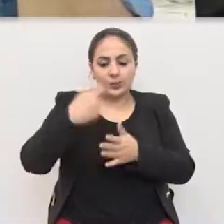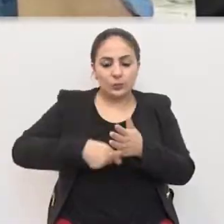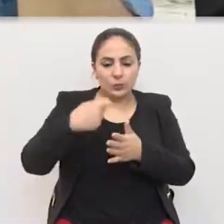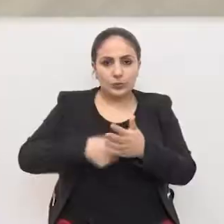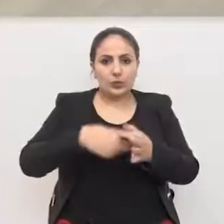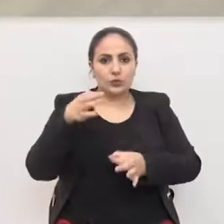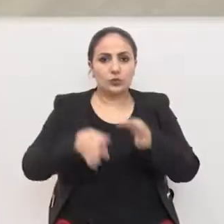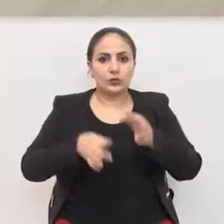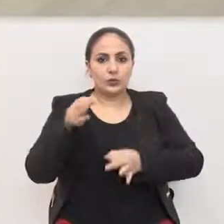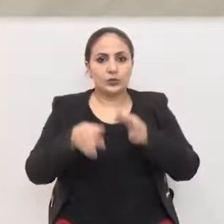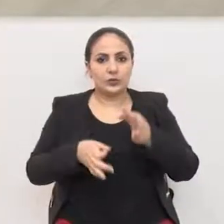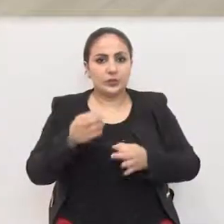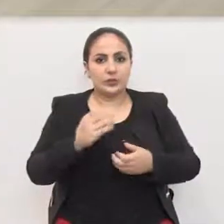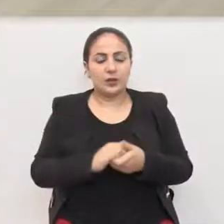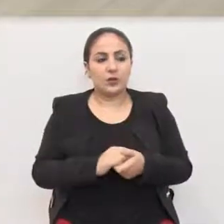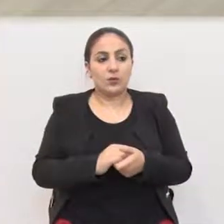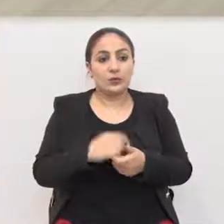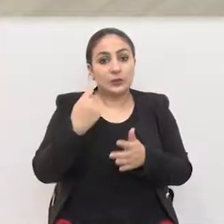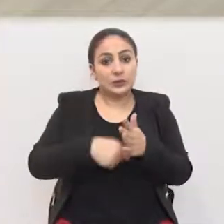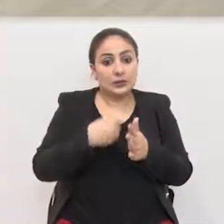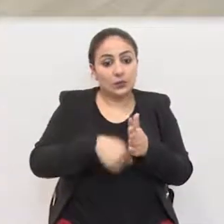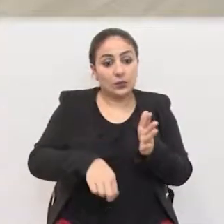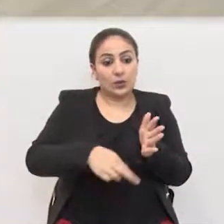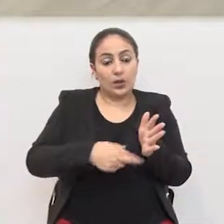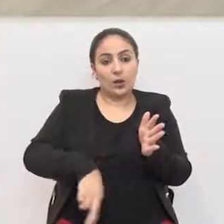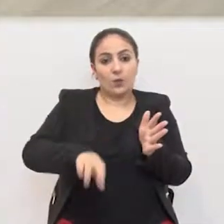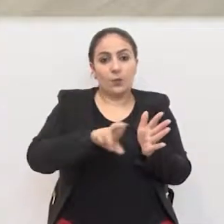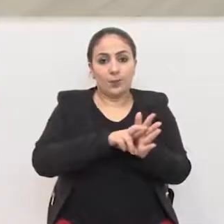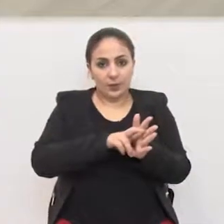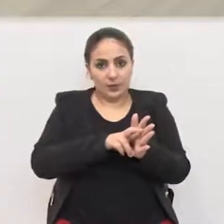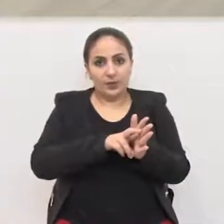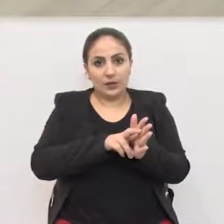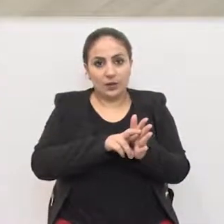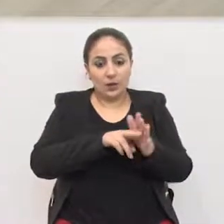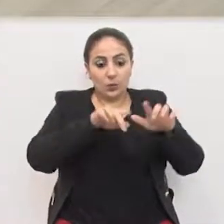uma batalha judicial no sentido de recuperar o